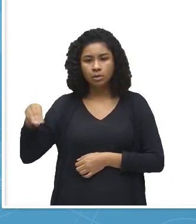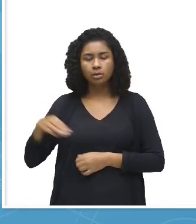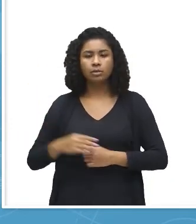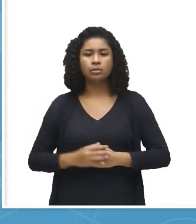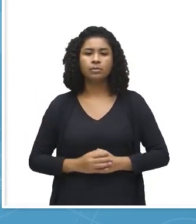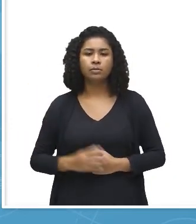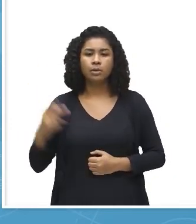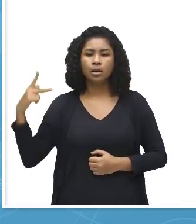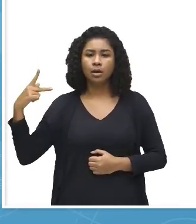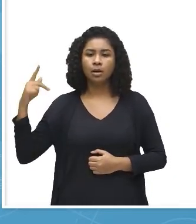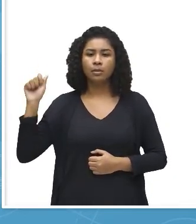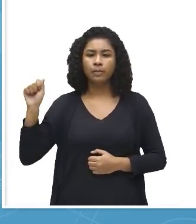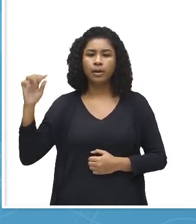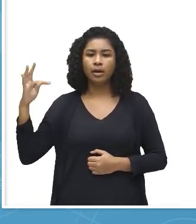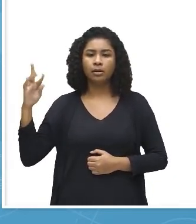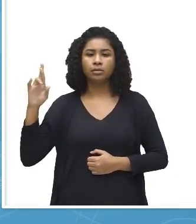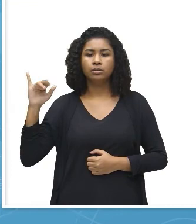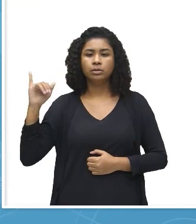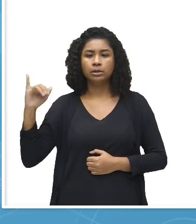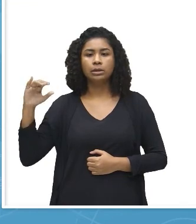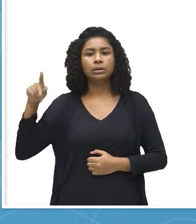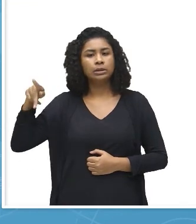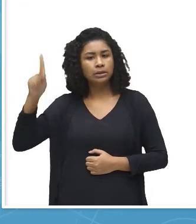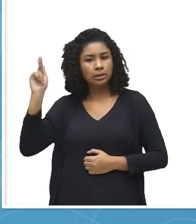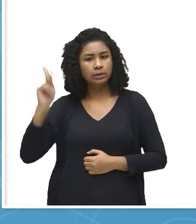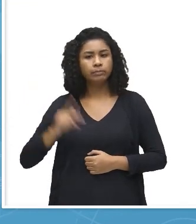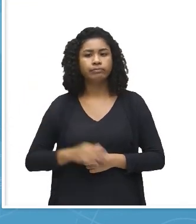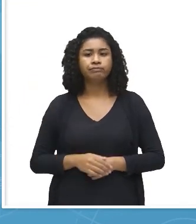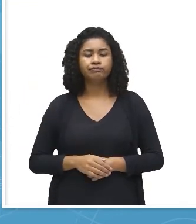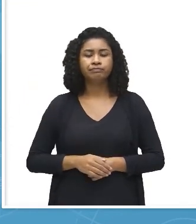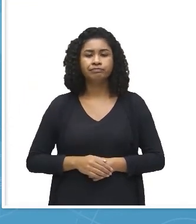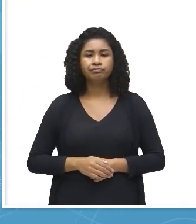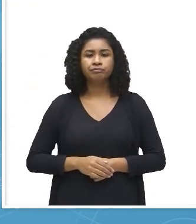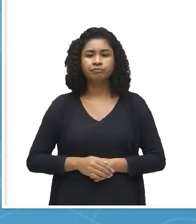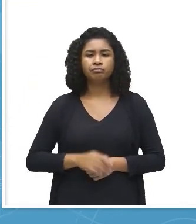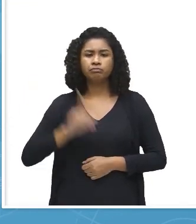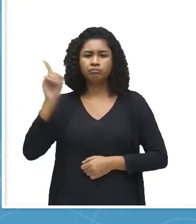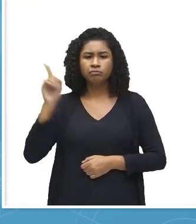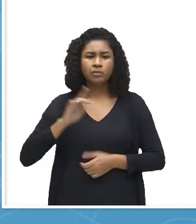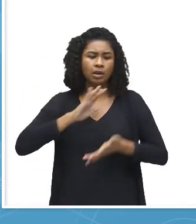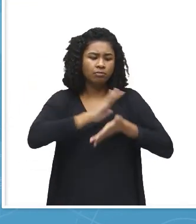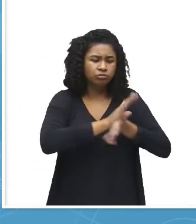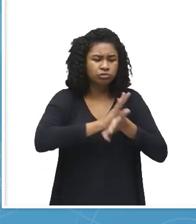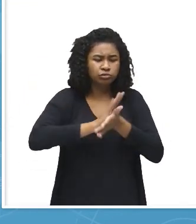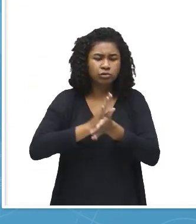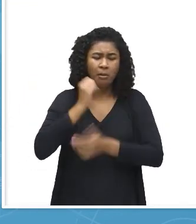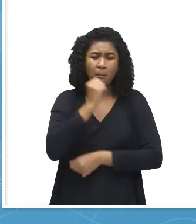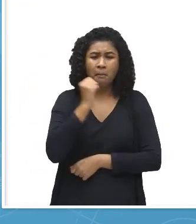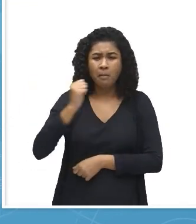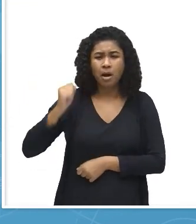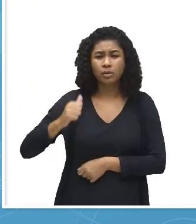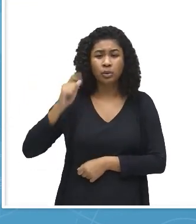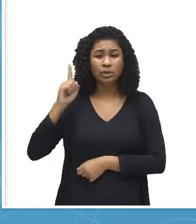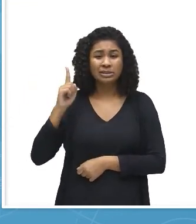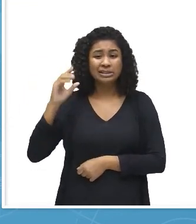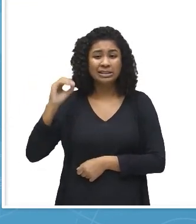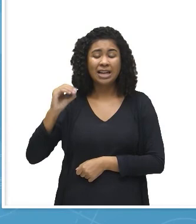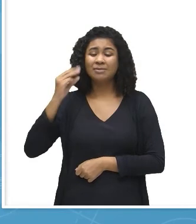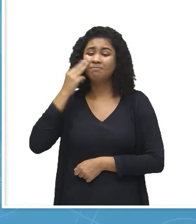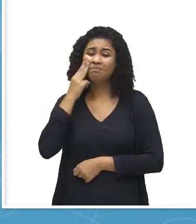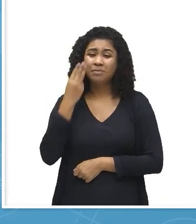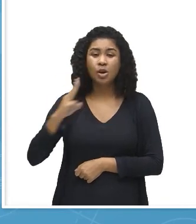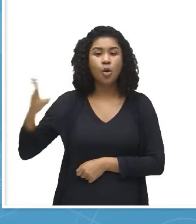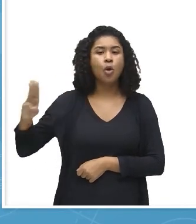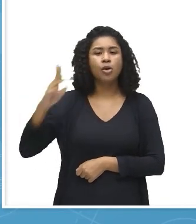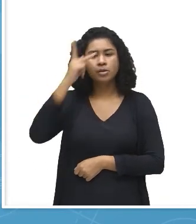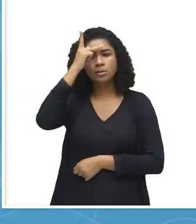crueldade também do Leopoldo II, chamando de genocida, entre outras coisas, responsável pela morte de 10 milhões de africanos. Mais